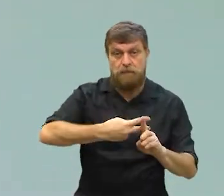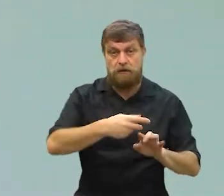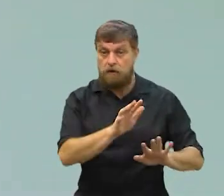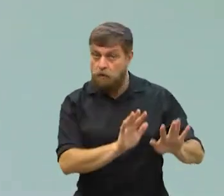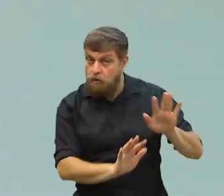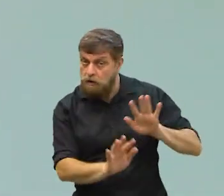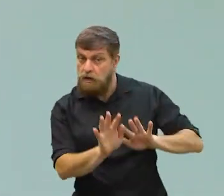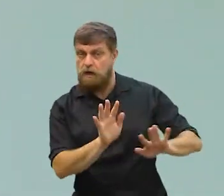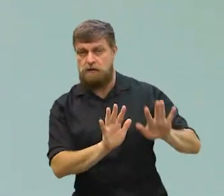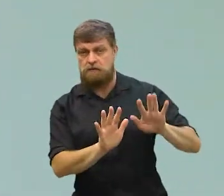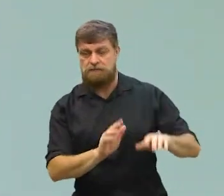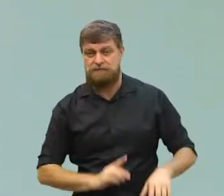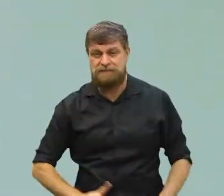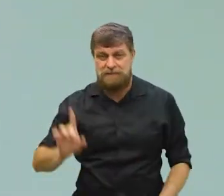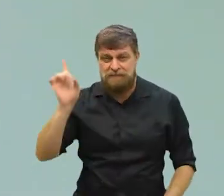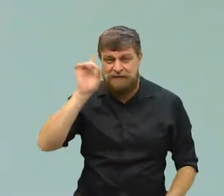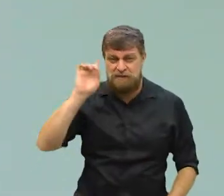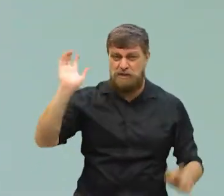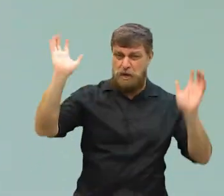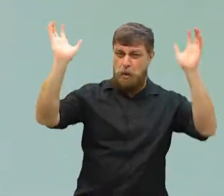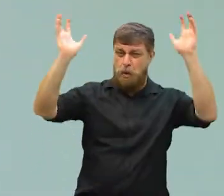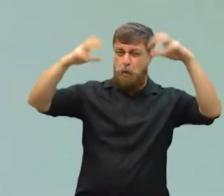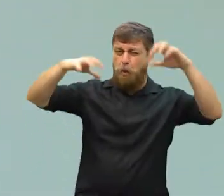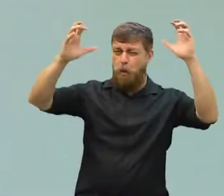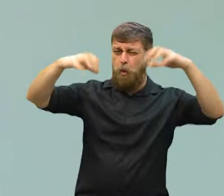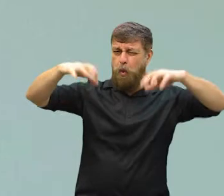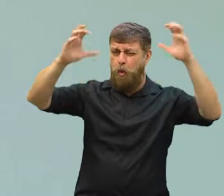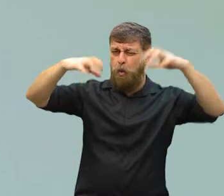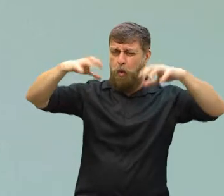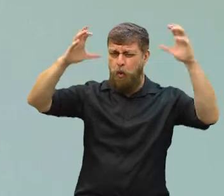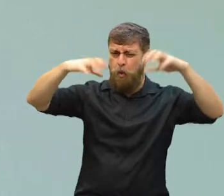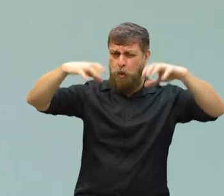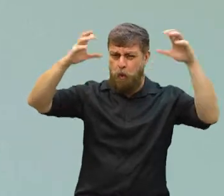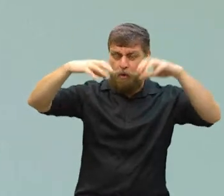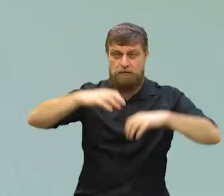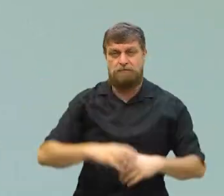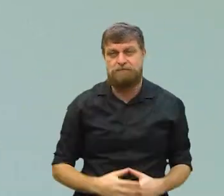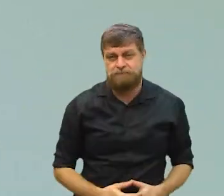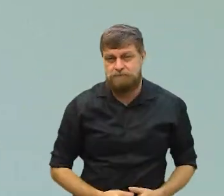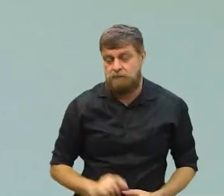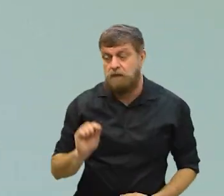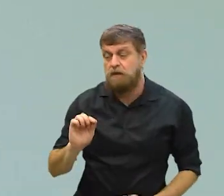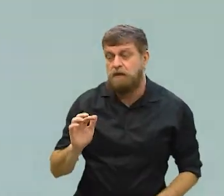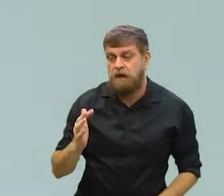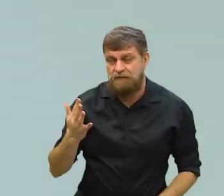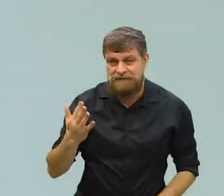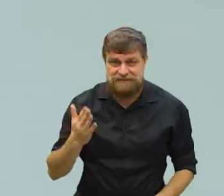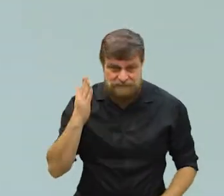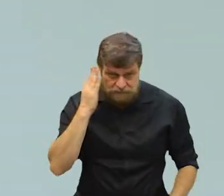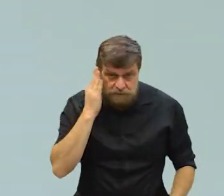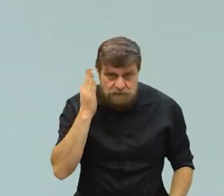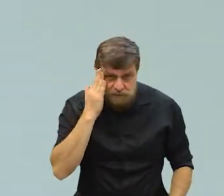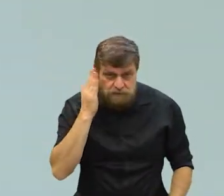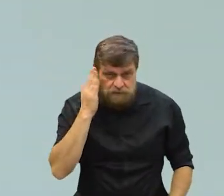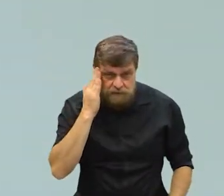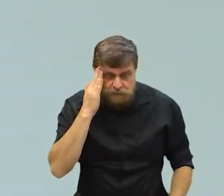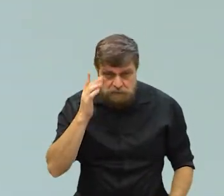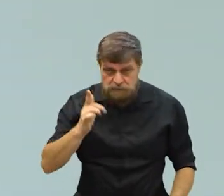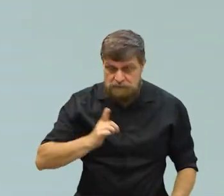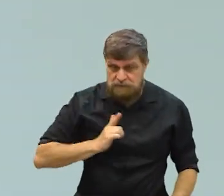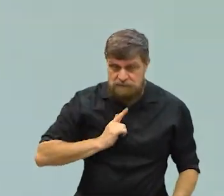tomarem cuidado nos dias de chuva forte nós sabemos